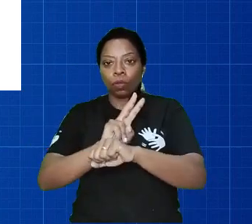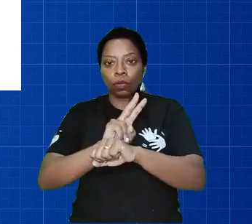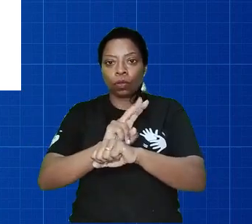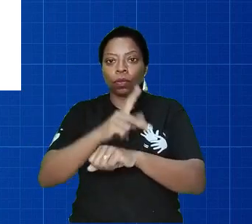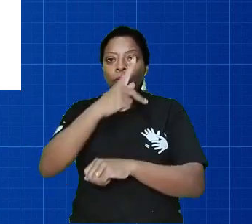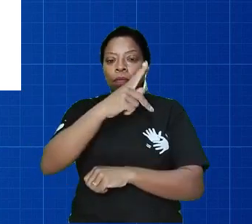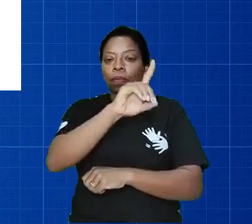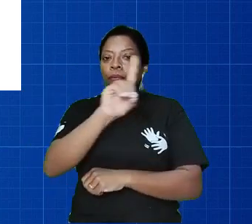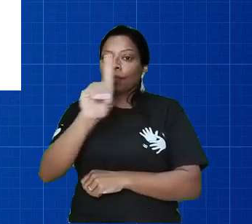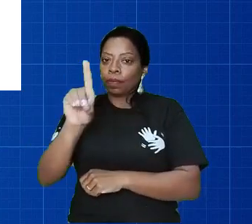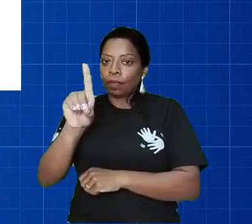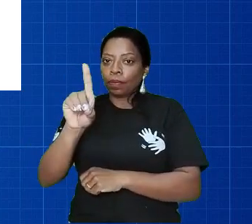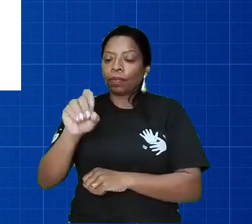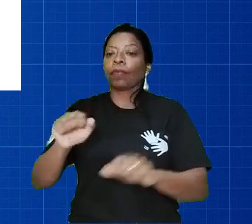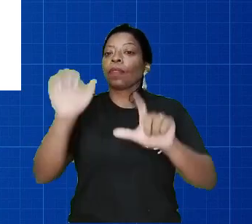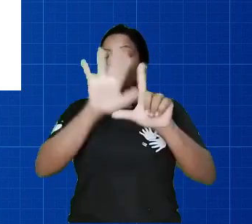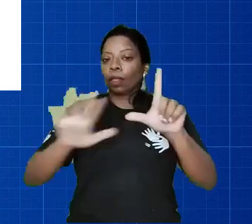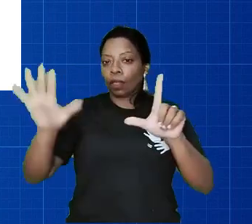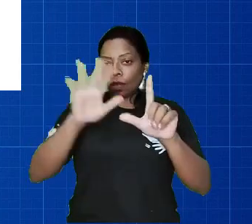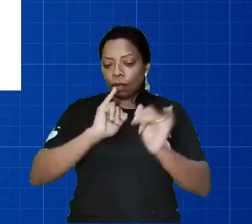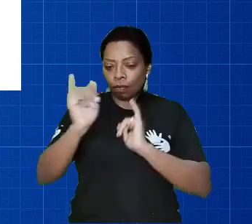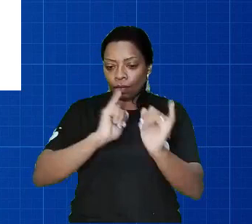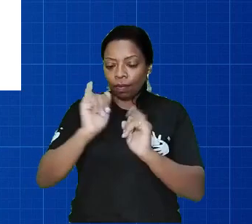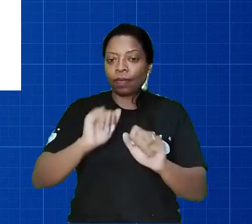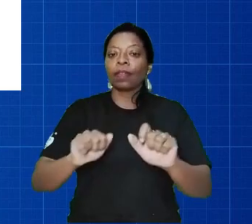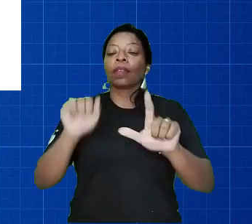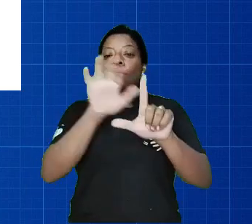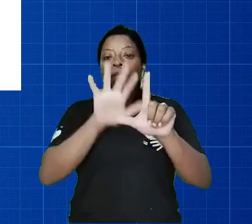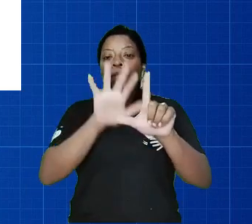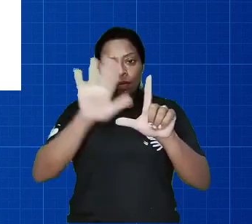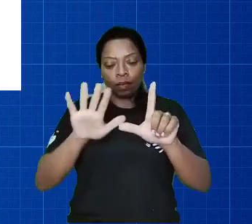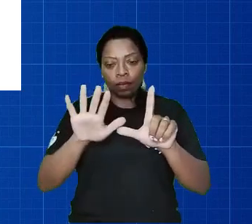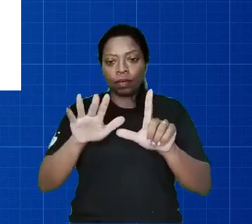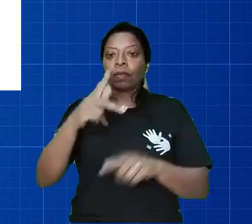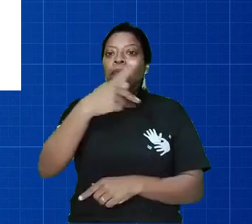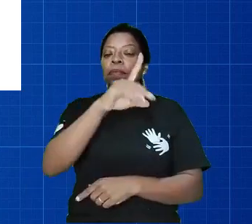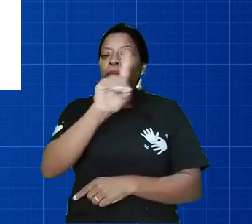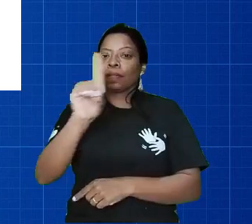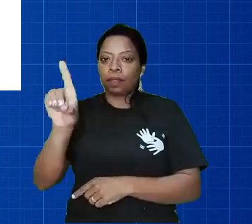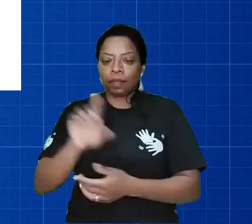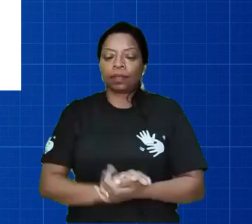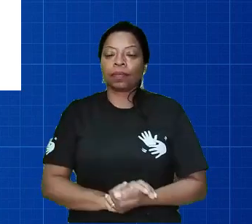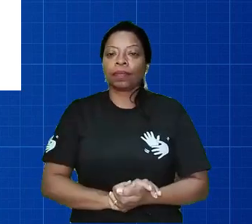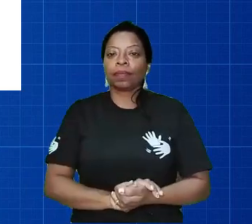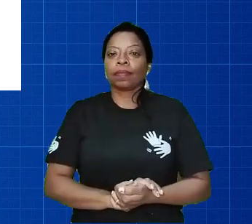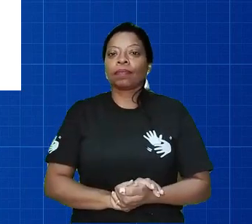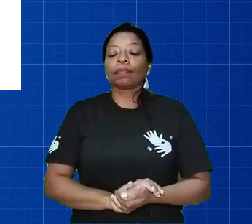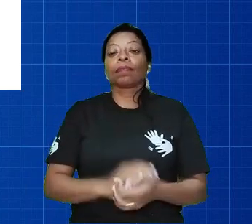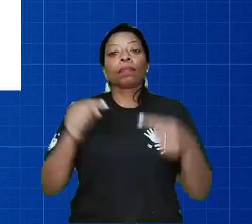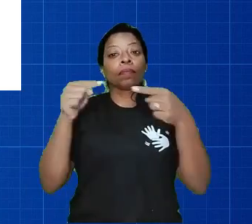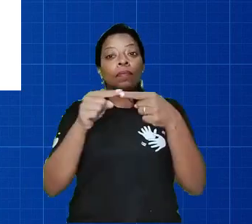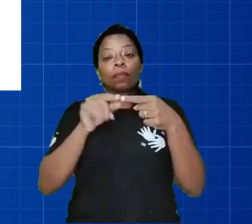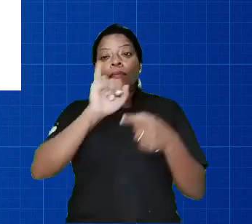Interativo. Então, ao tomar posse da direção da unidade, o CPF do gestor ele é vinculado ao INEP da